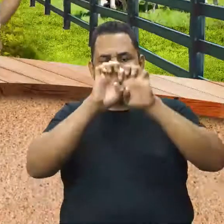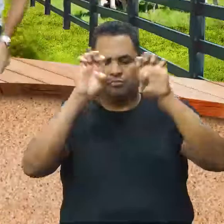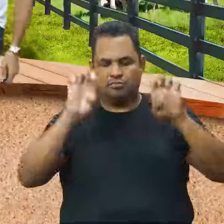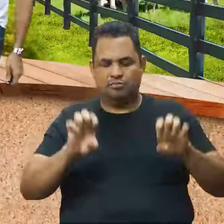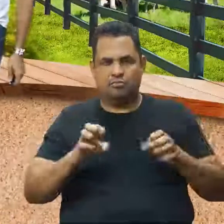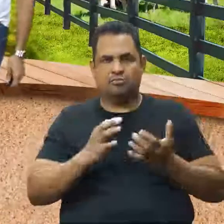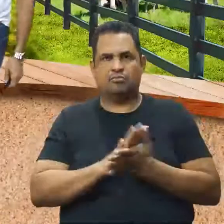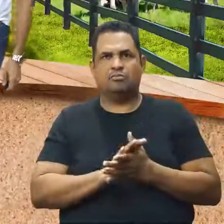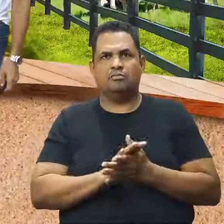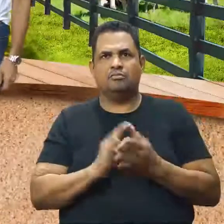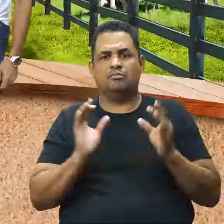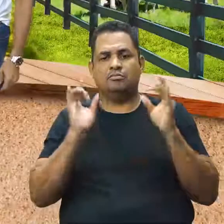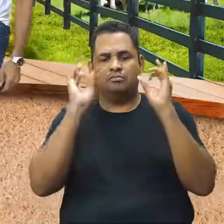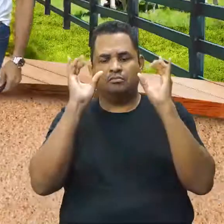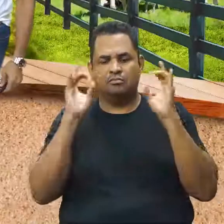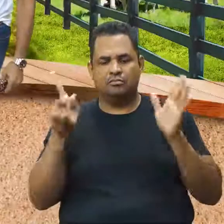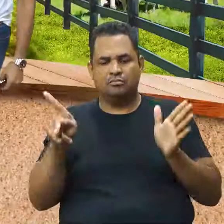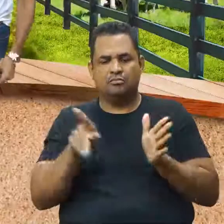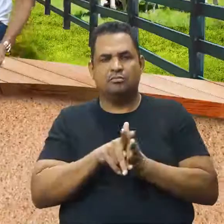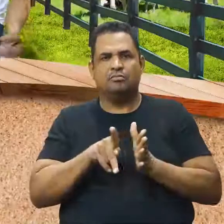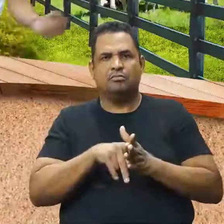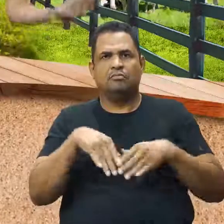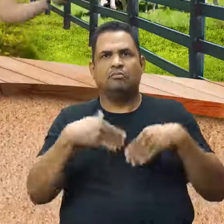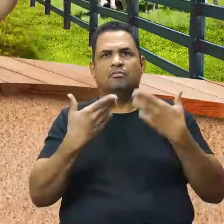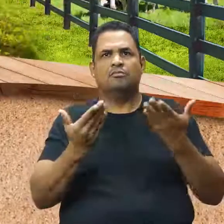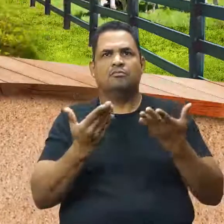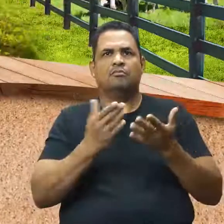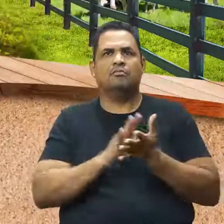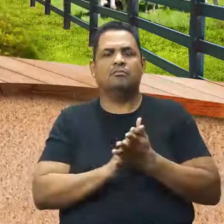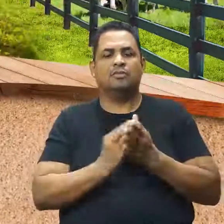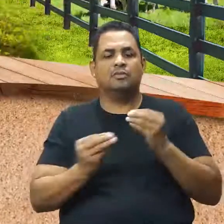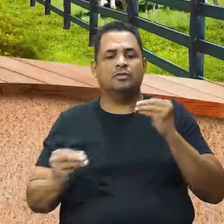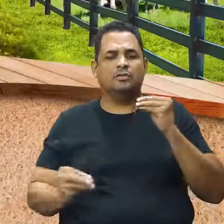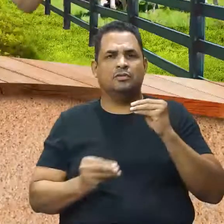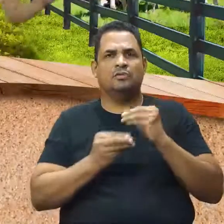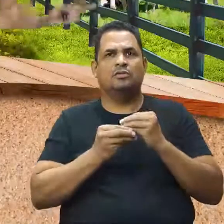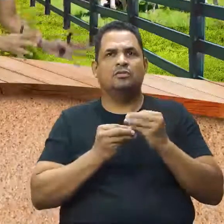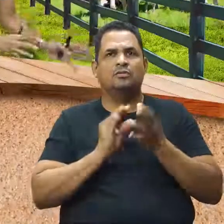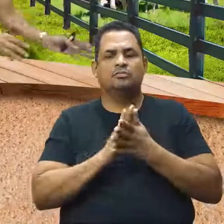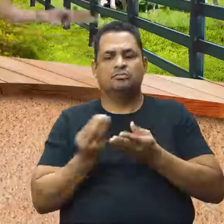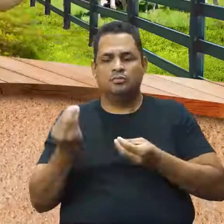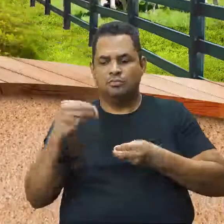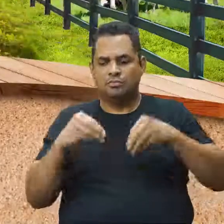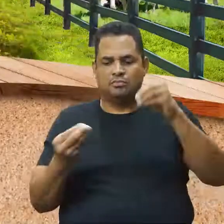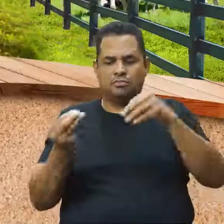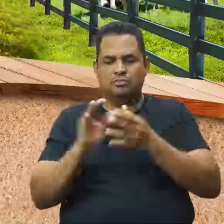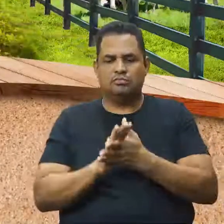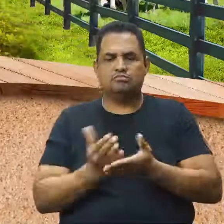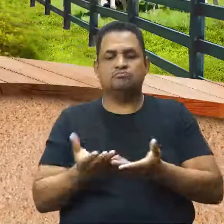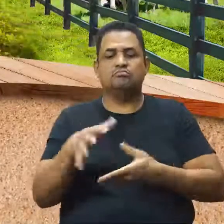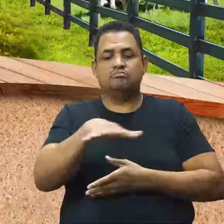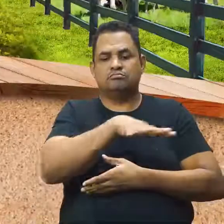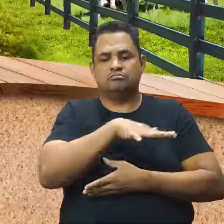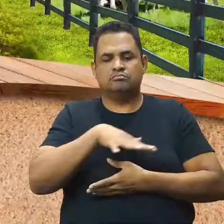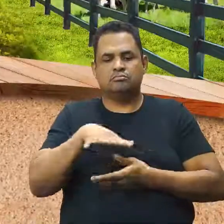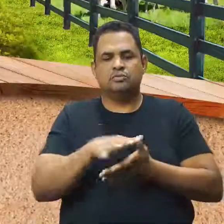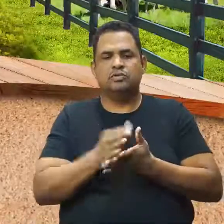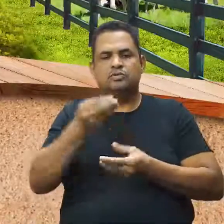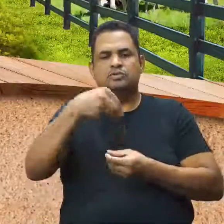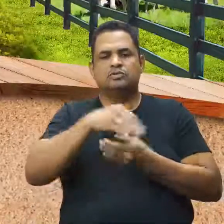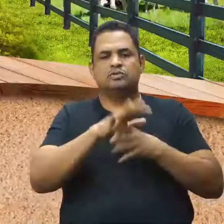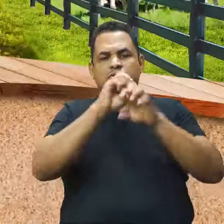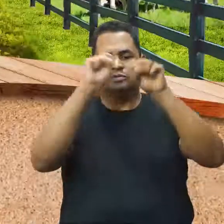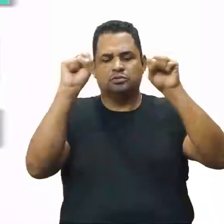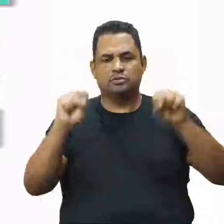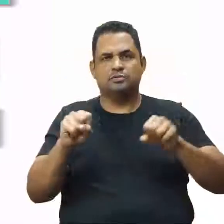estrutura específica quando você vai inserir, lembra? Uma cultura dentro de um determinado sistema.